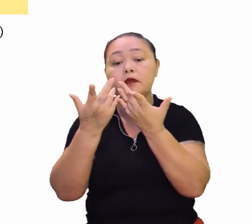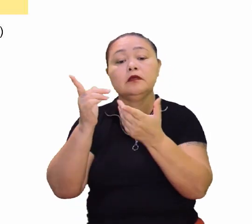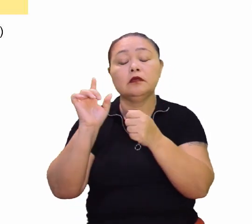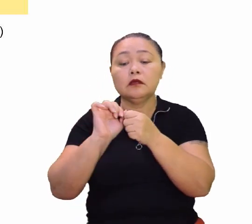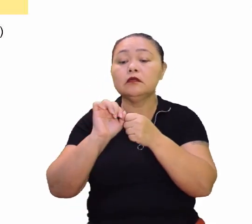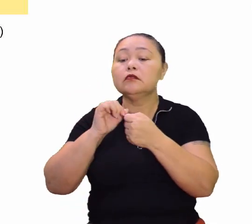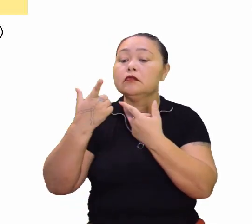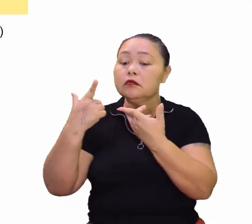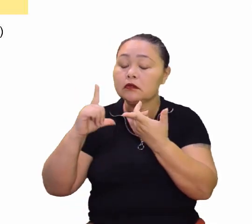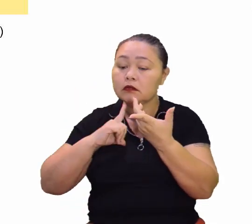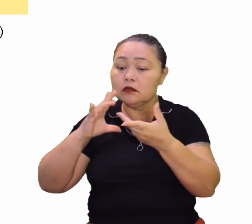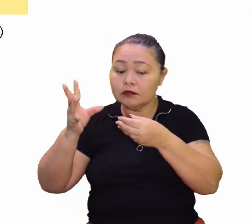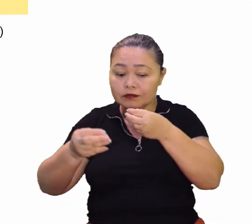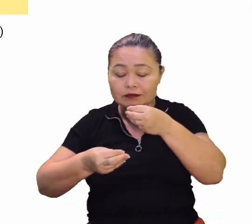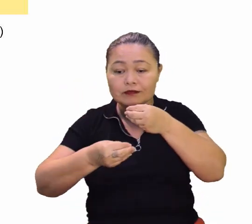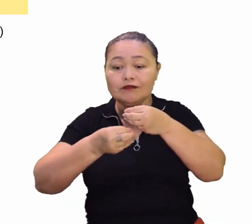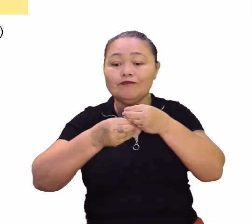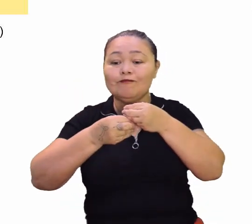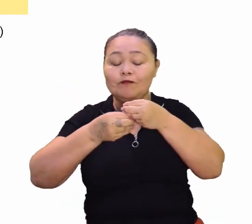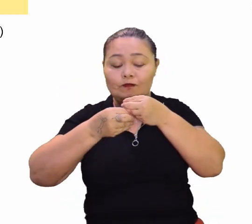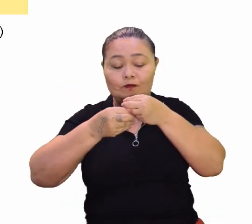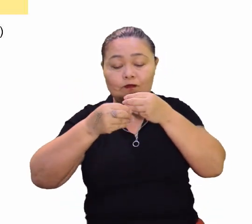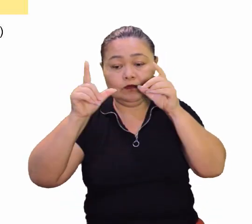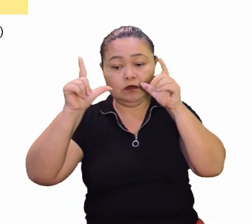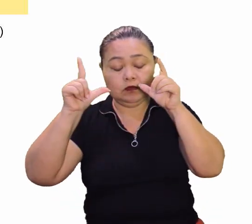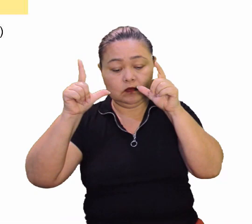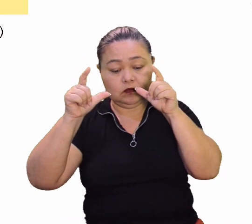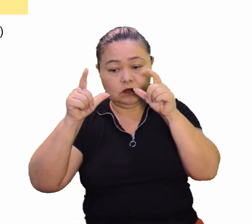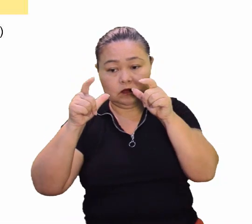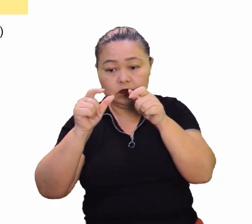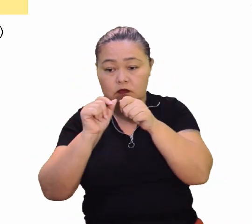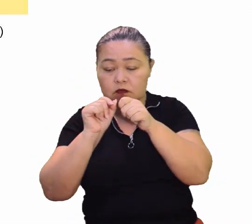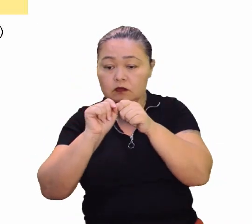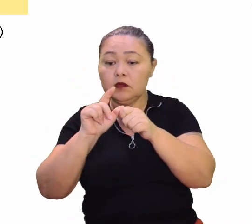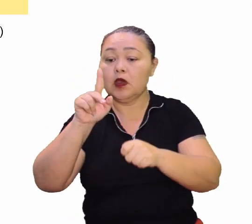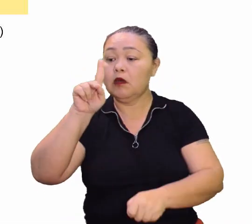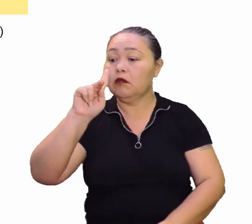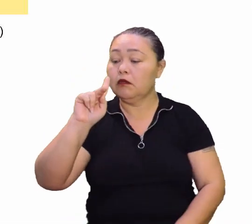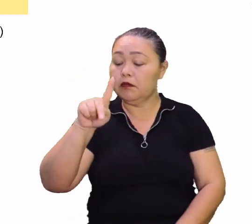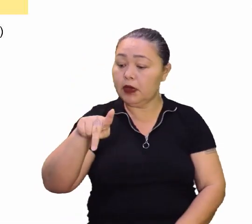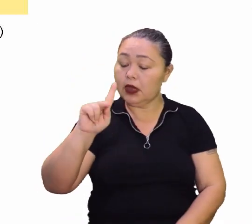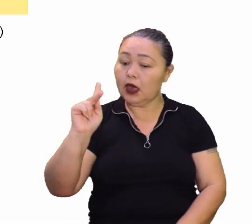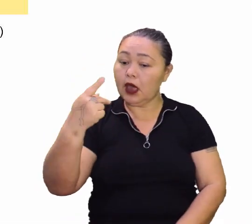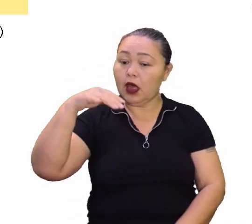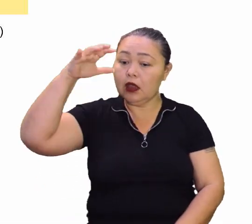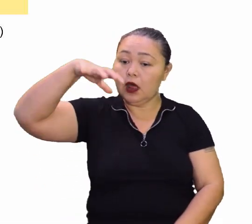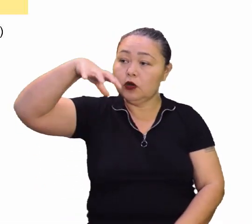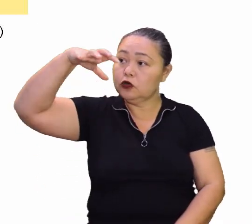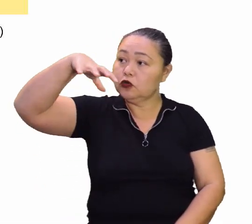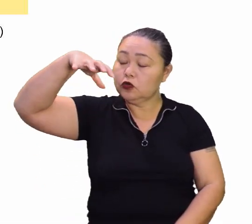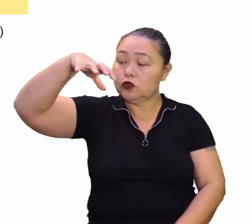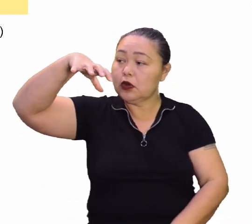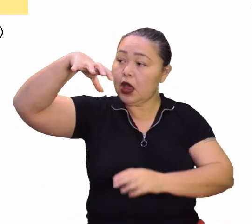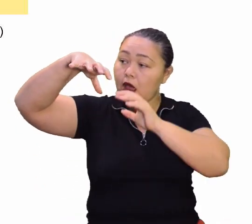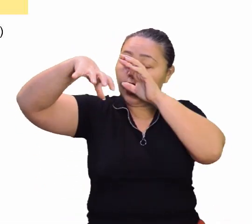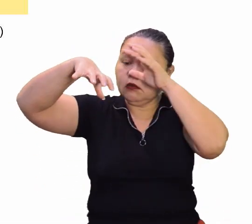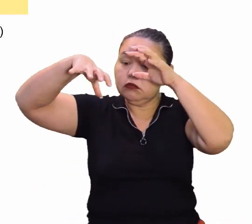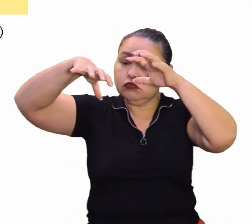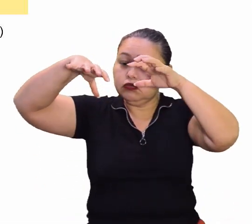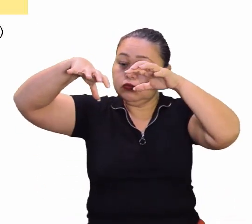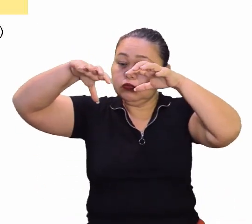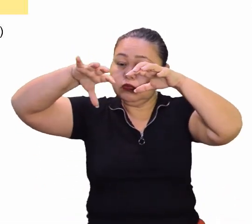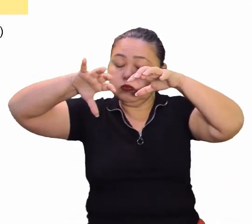que contribuem para diminuir o pH da chuva e torna essa